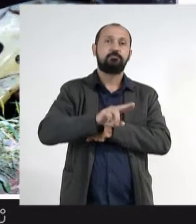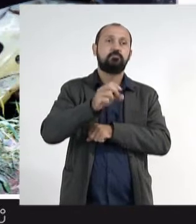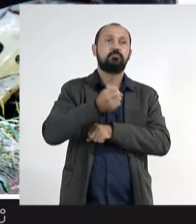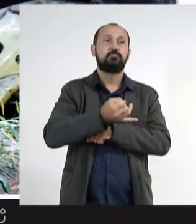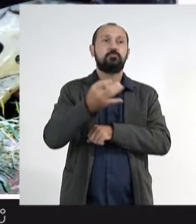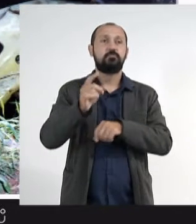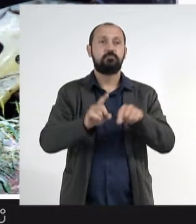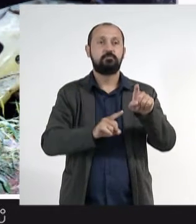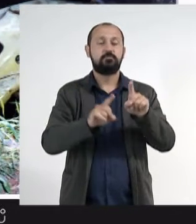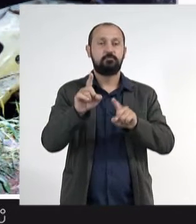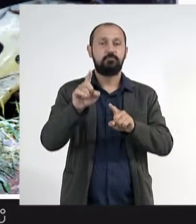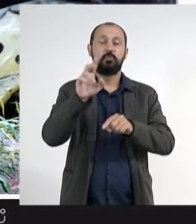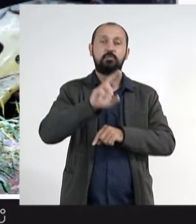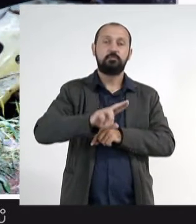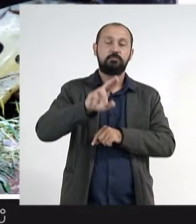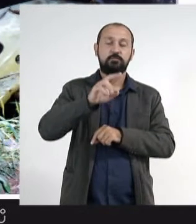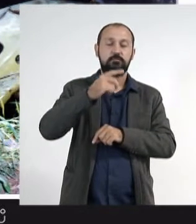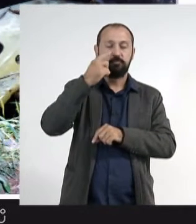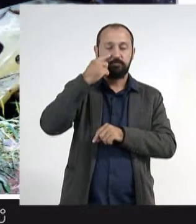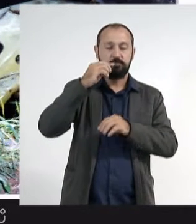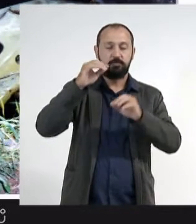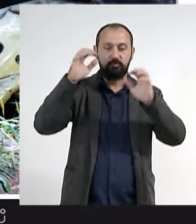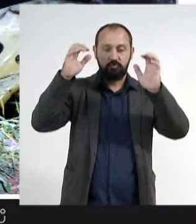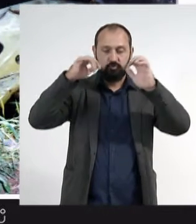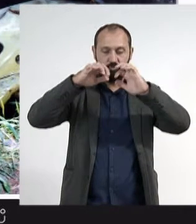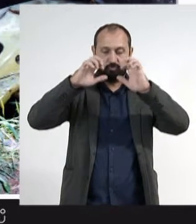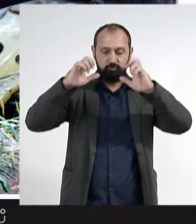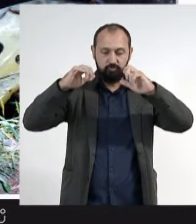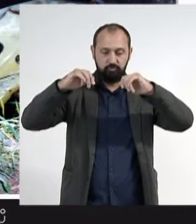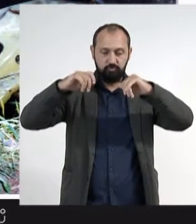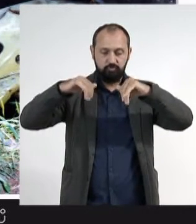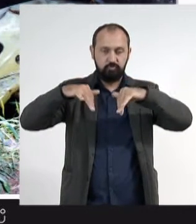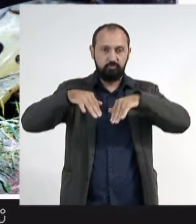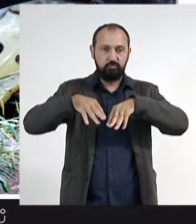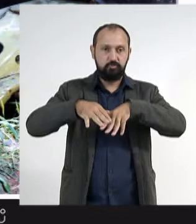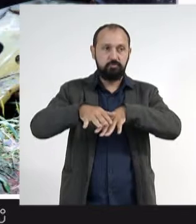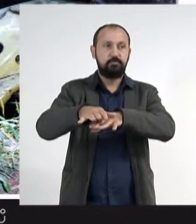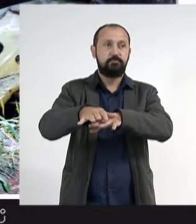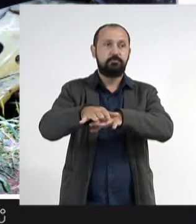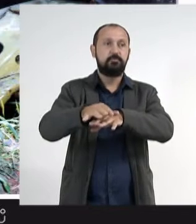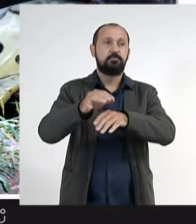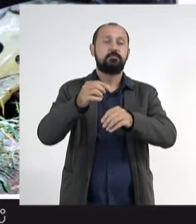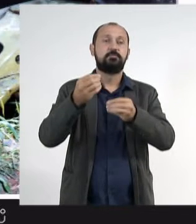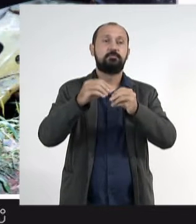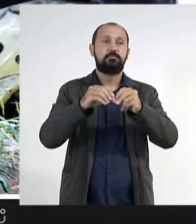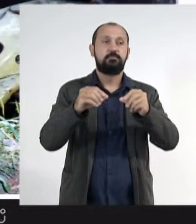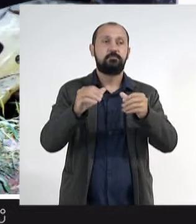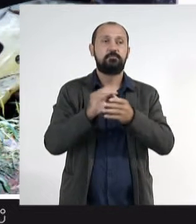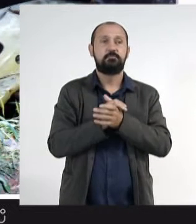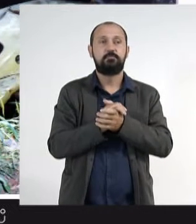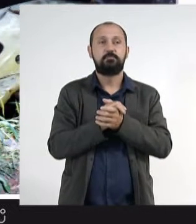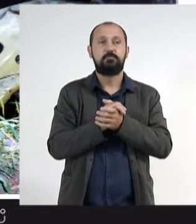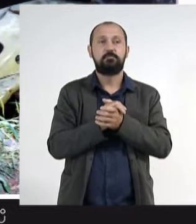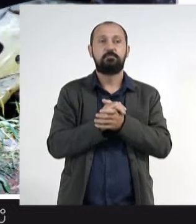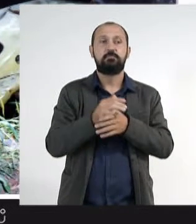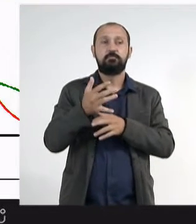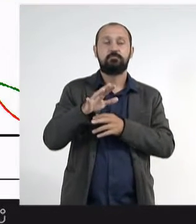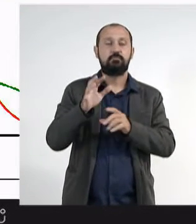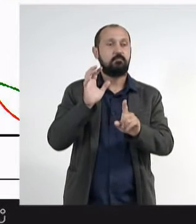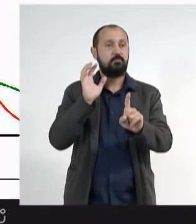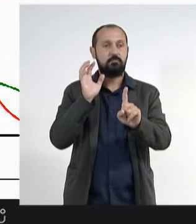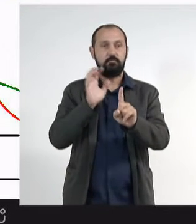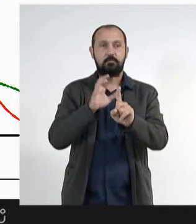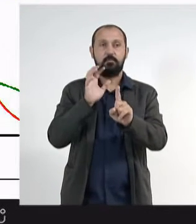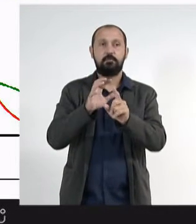pela urbanização do solo, erosão e resíduos sólidos. Esse é um pouco do conjunto dos